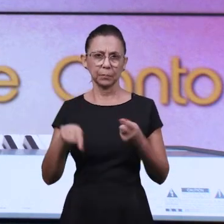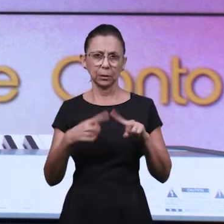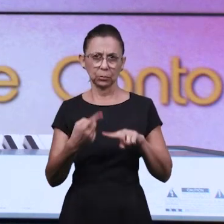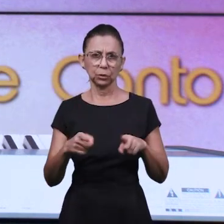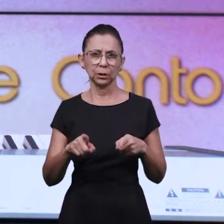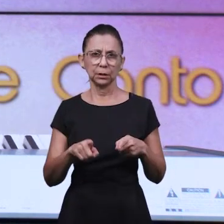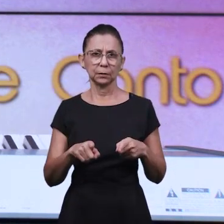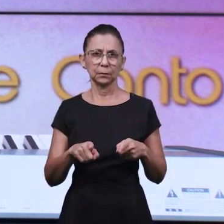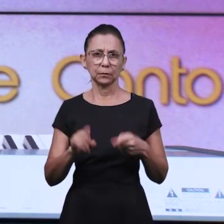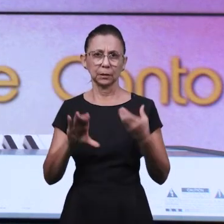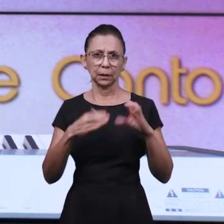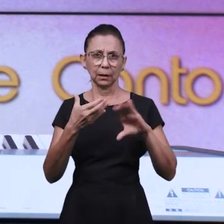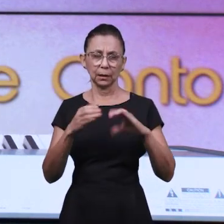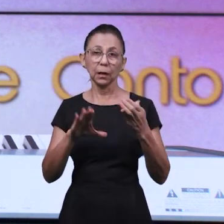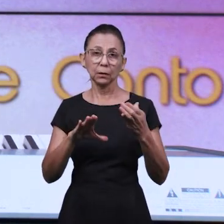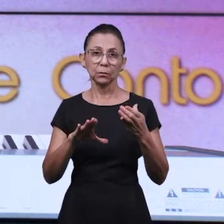frase.